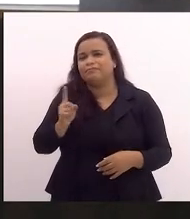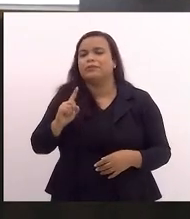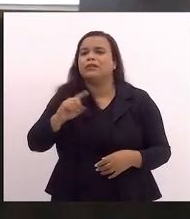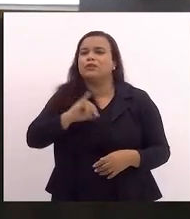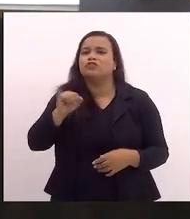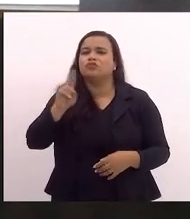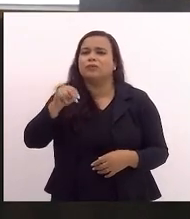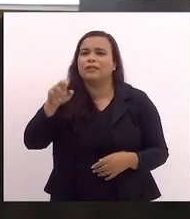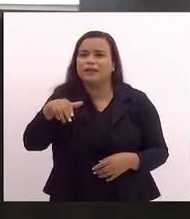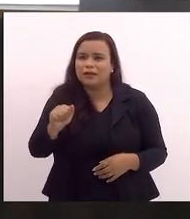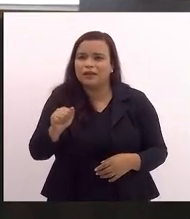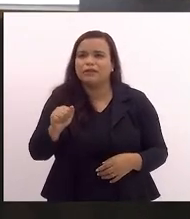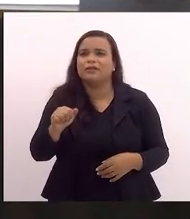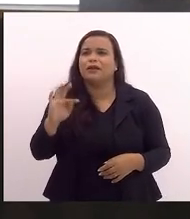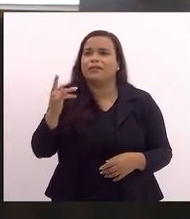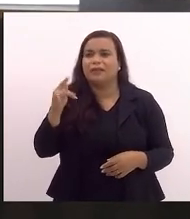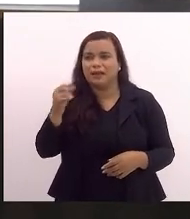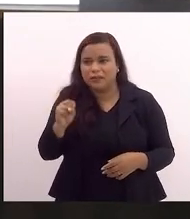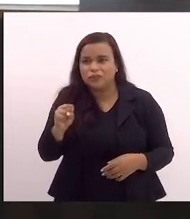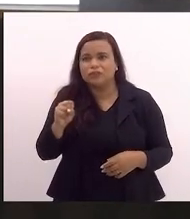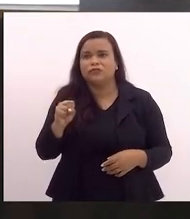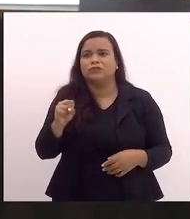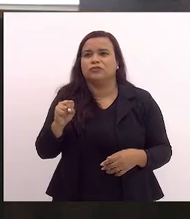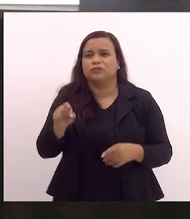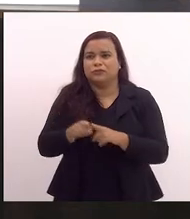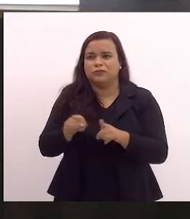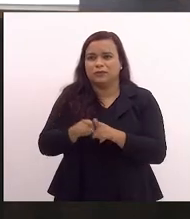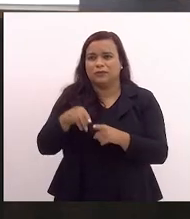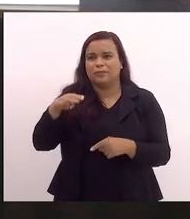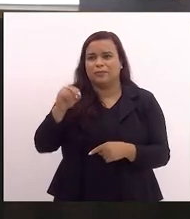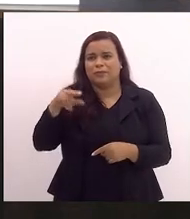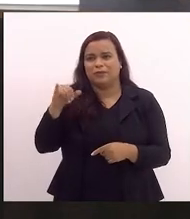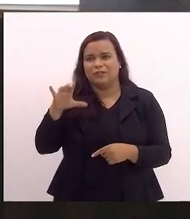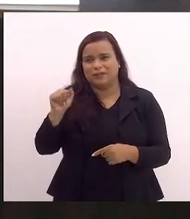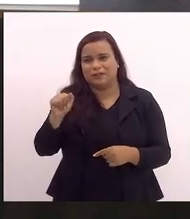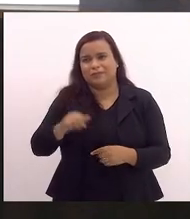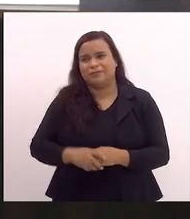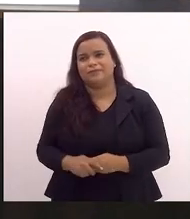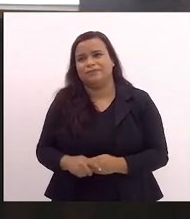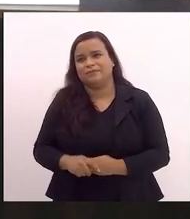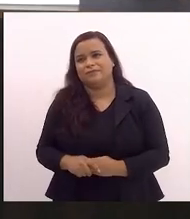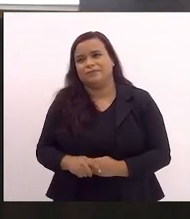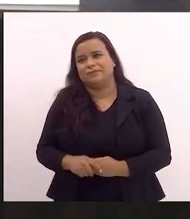Juliana Sanches, Thaís Ferreira e Mônica Cunha.